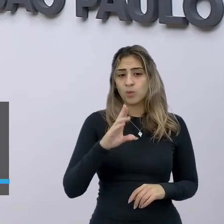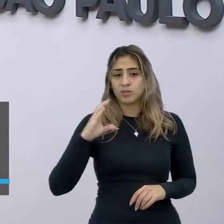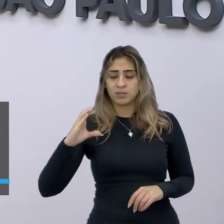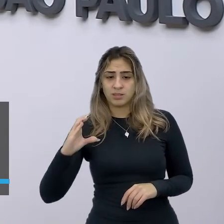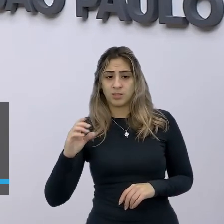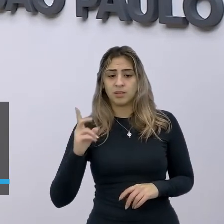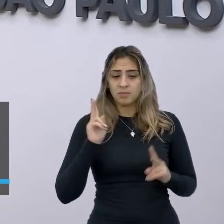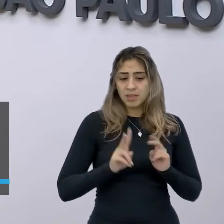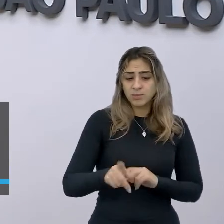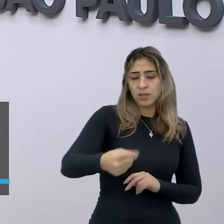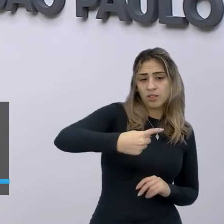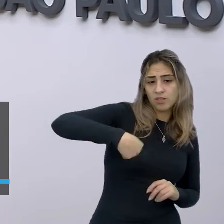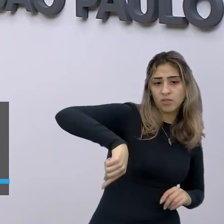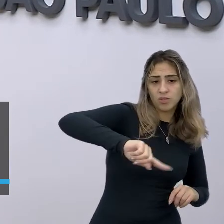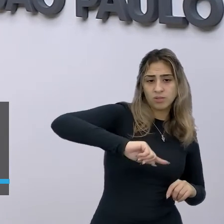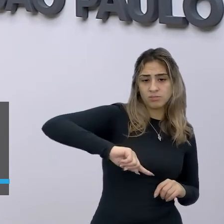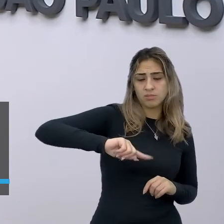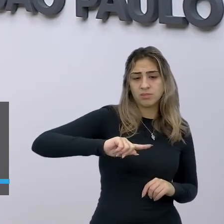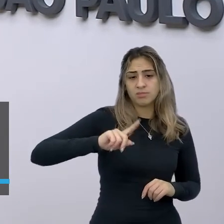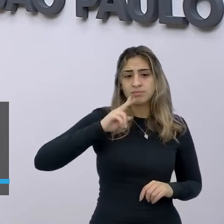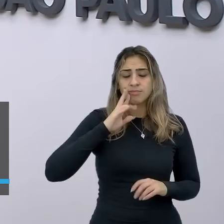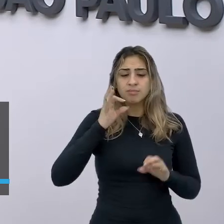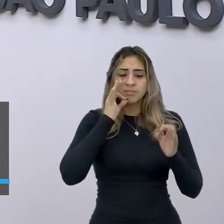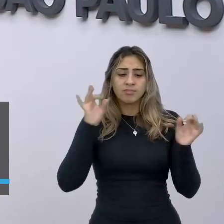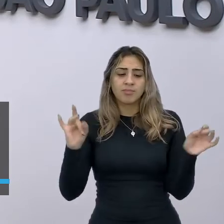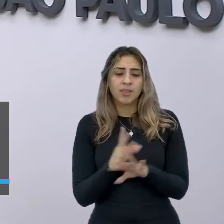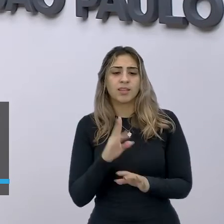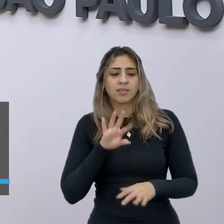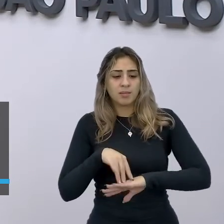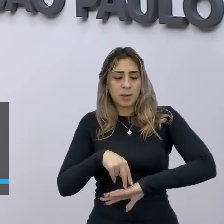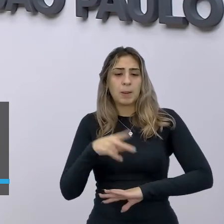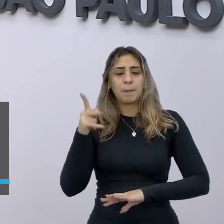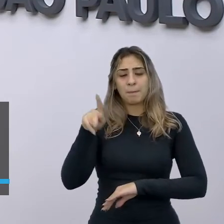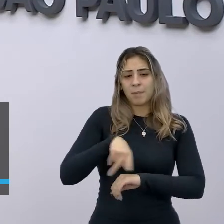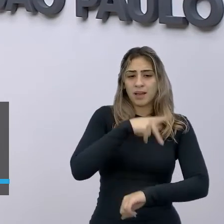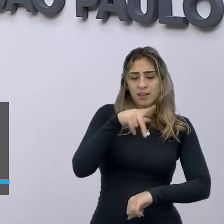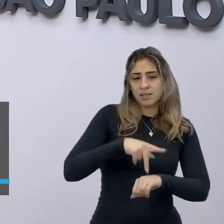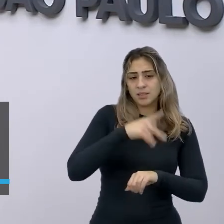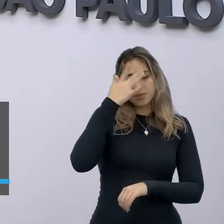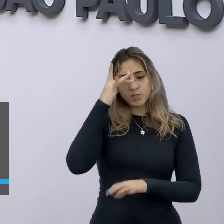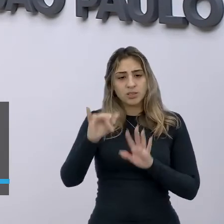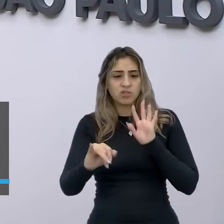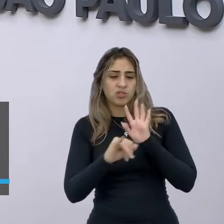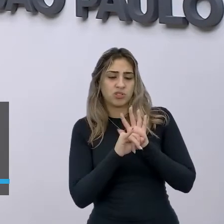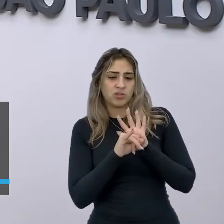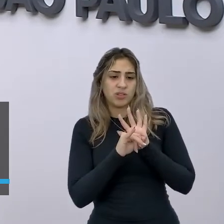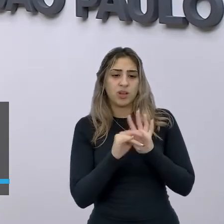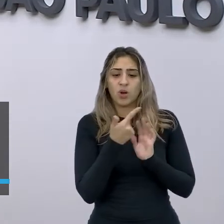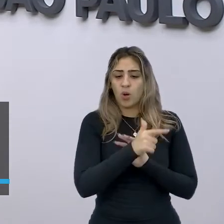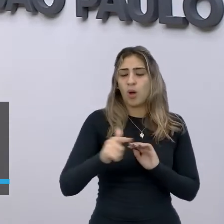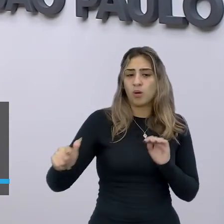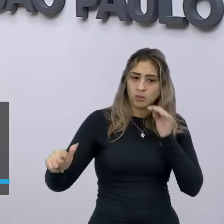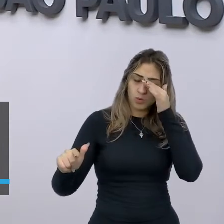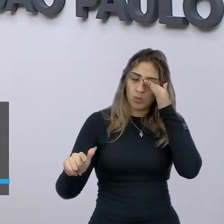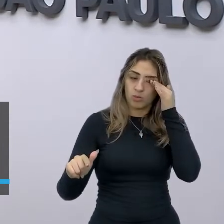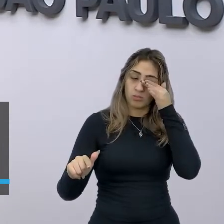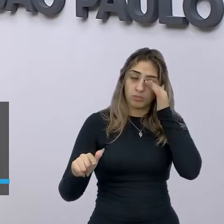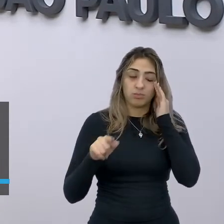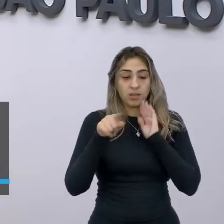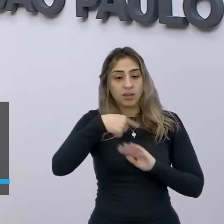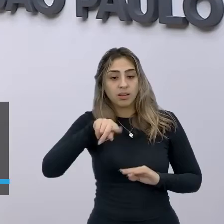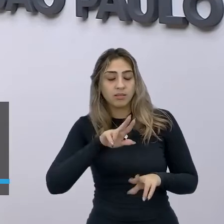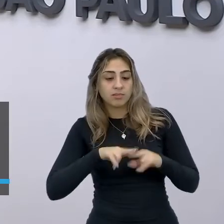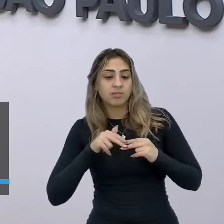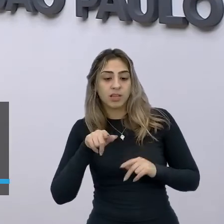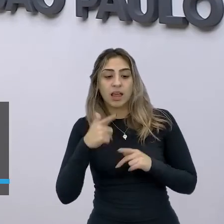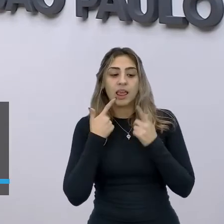né? Mesmo que você formalmente pertença a um país, as pessoas não se identificam umas com as outras. Não é só por